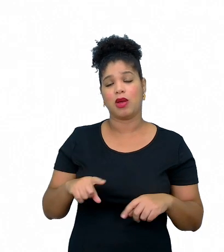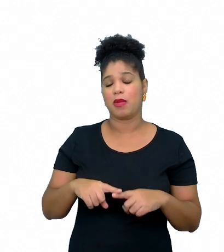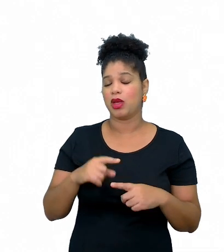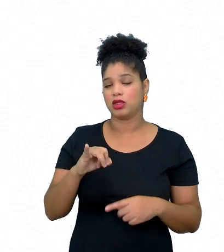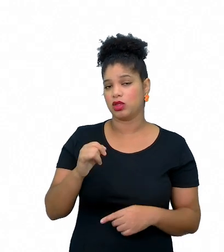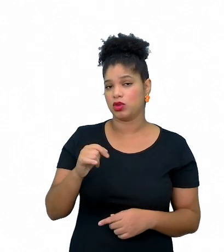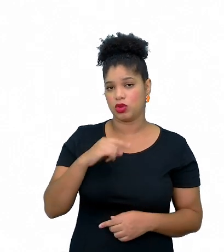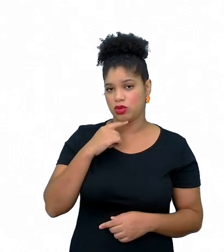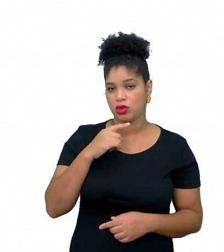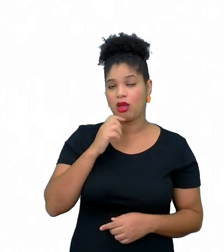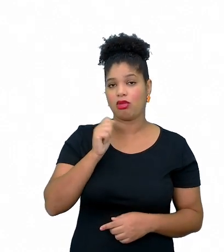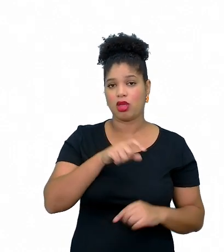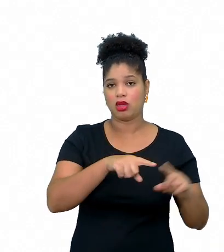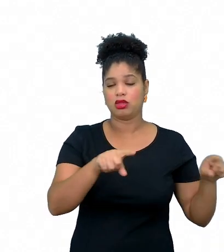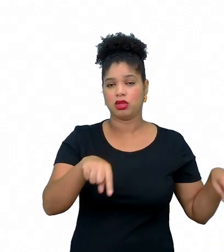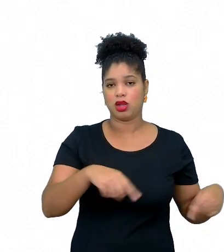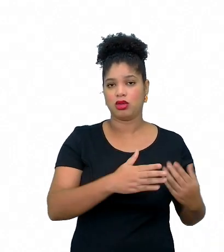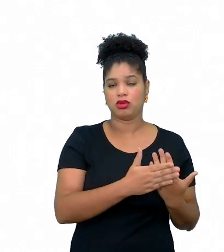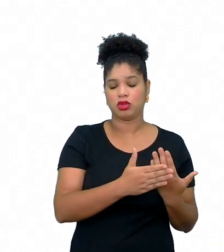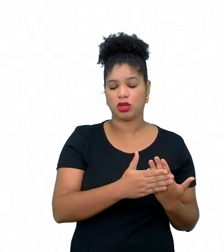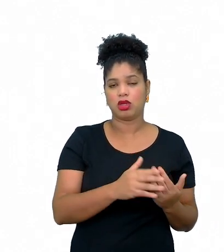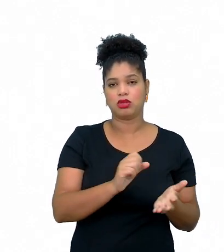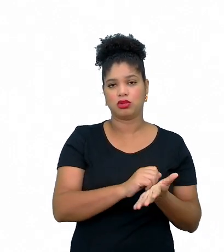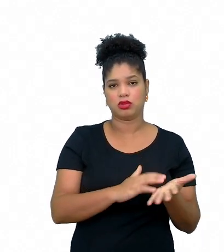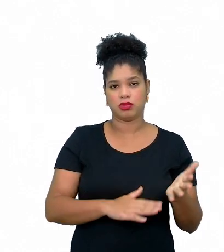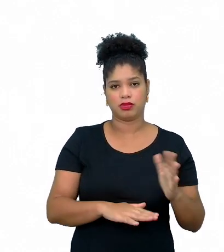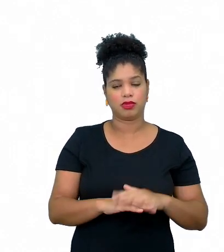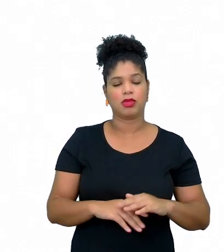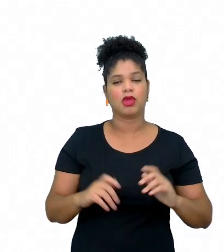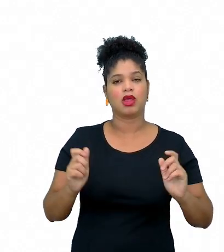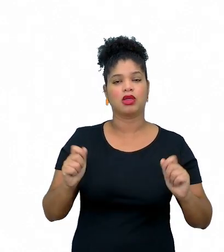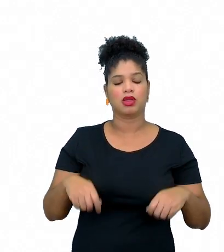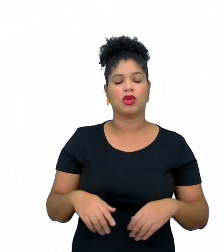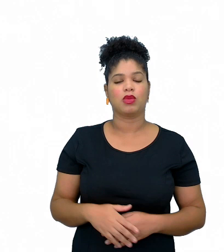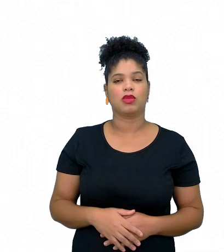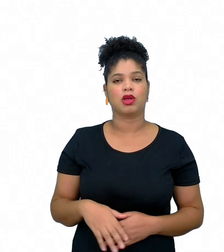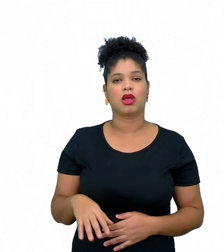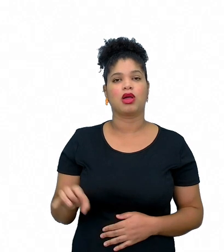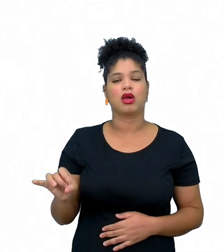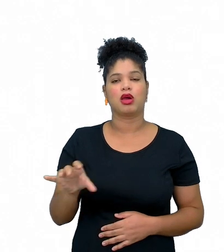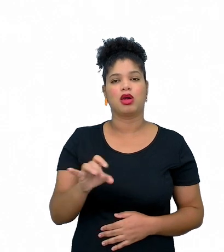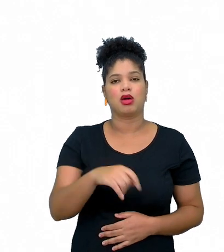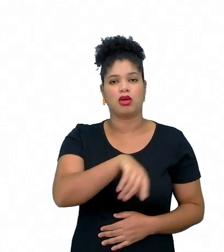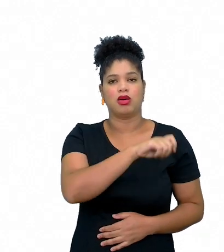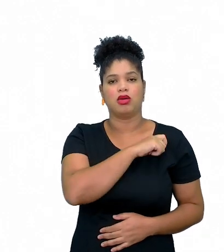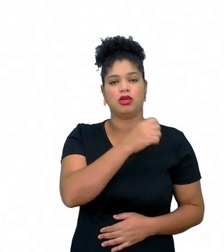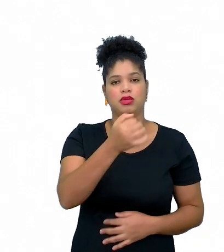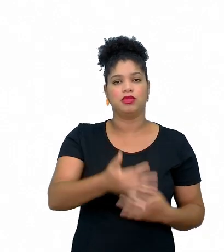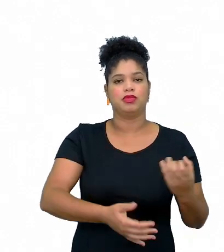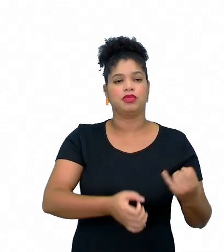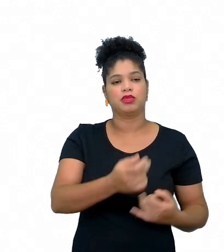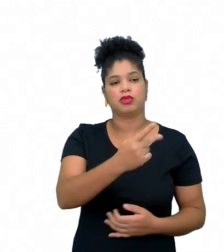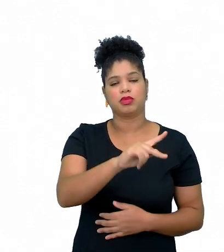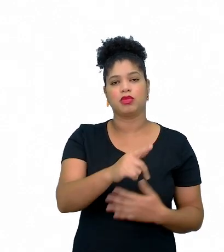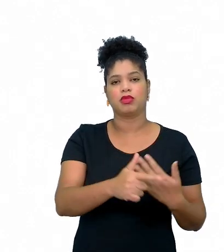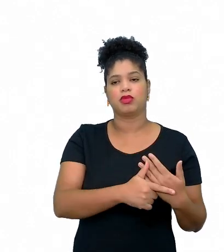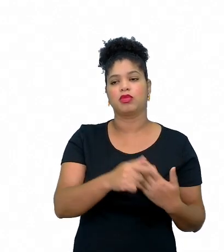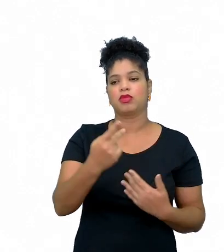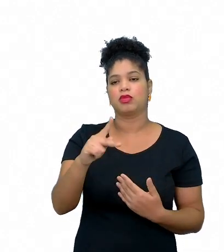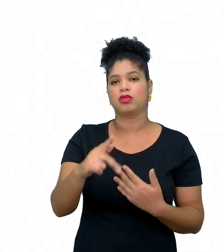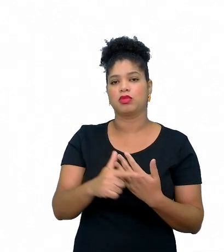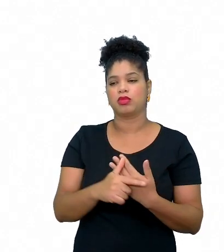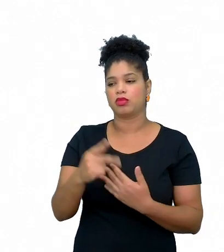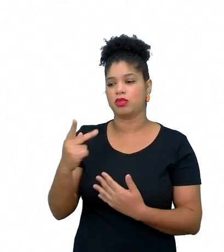essas atividades dentro da própria sala de aula. Estabelecer papéis de cada estudante no grupo. Não é todo mundo que